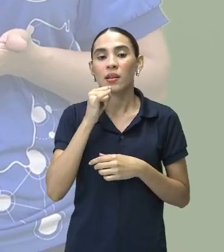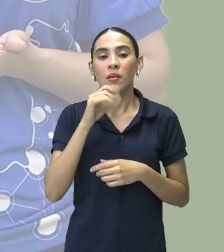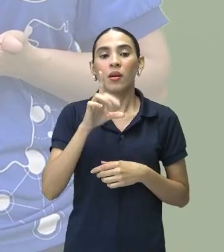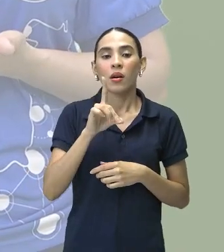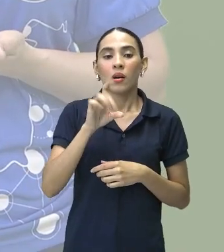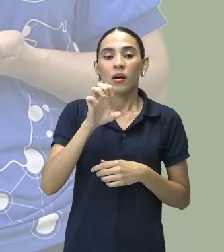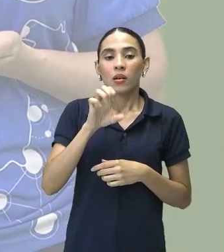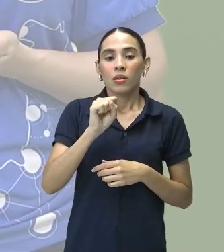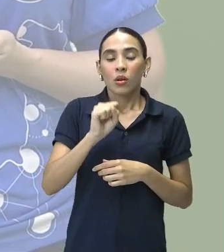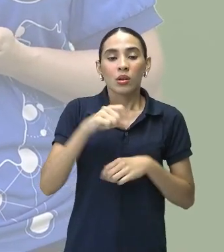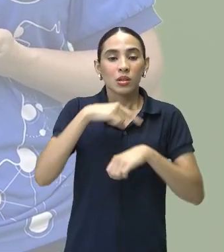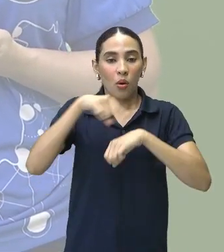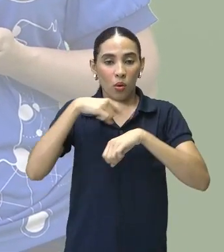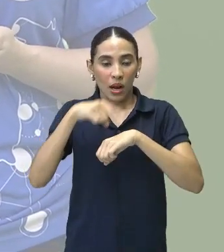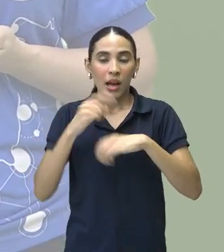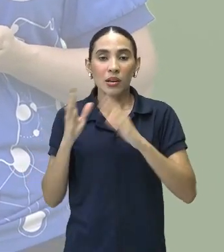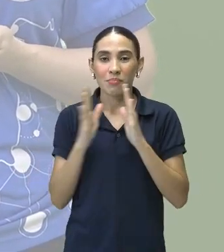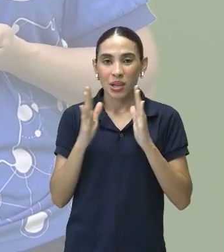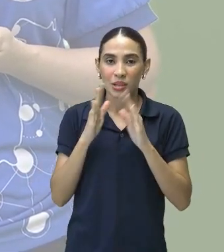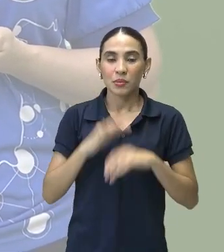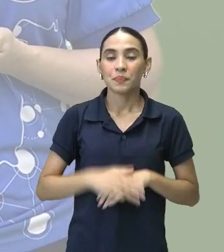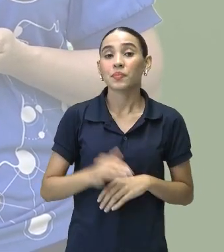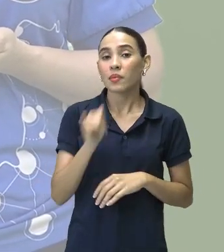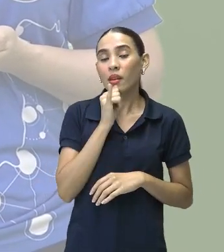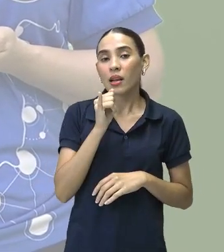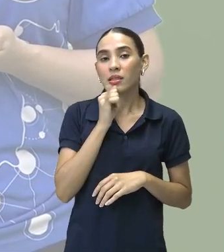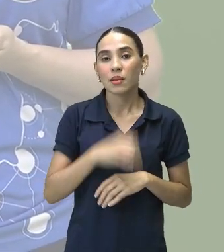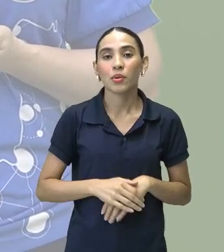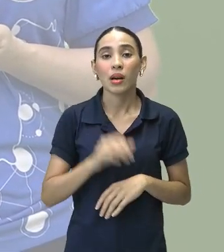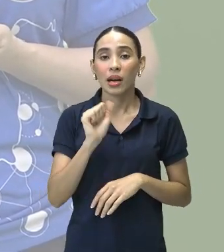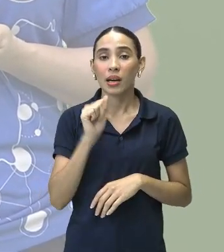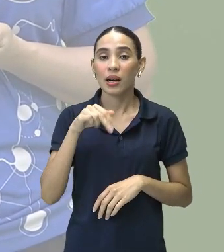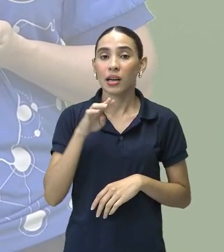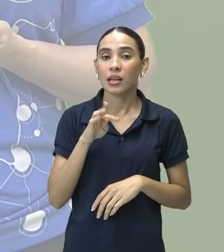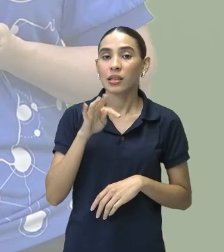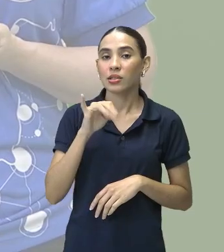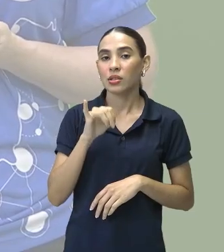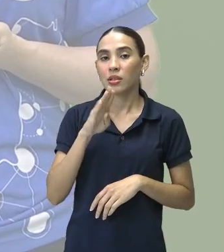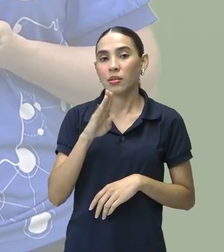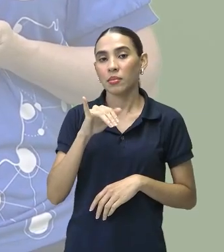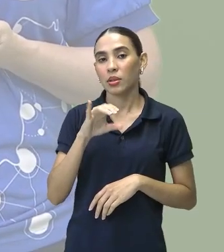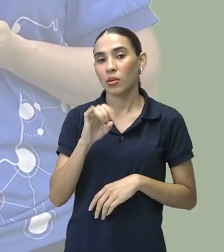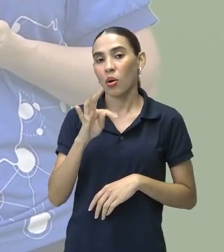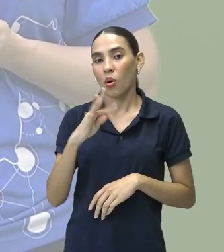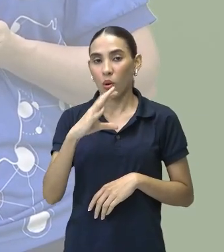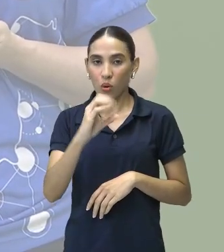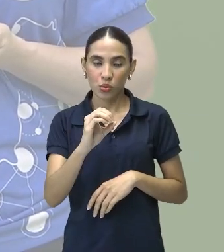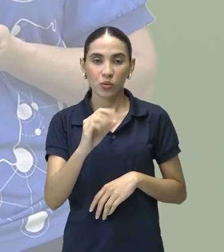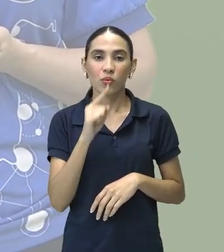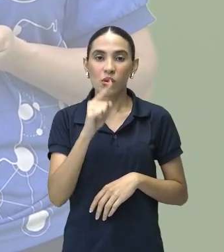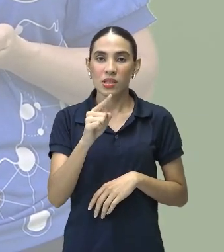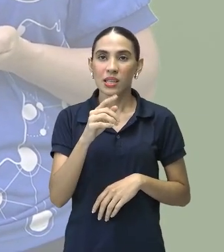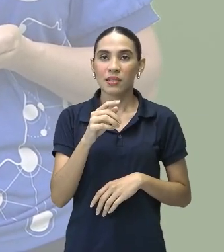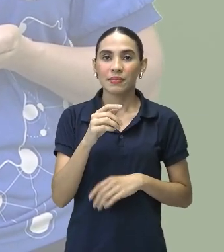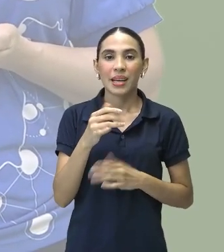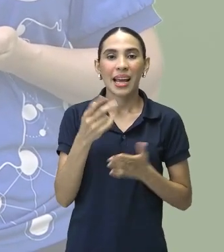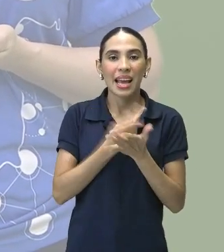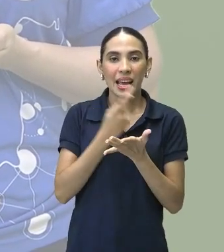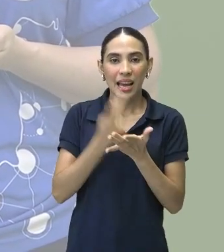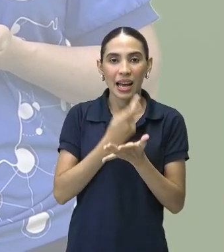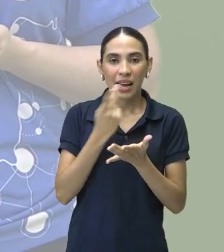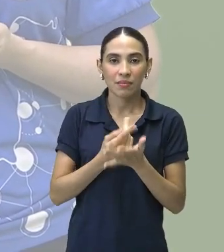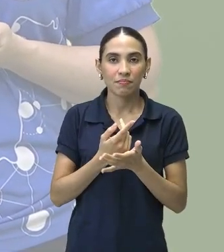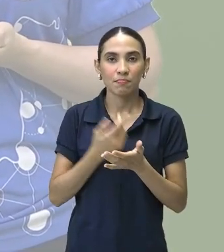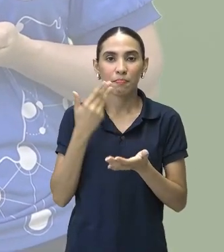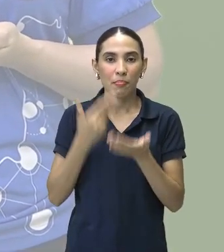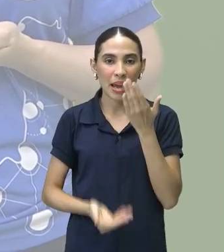doses, horários e duração. Por exemplo, aí, o antibiótico, quando você faz uso dele de forma inadequada, fora